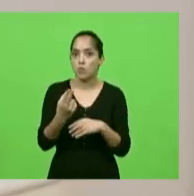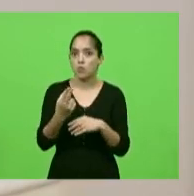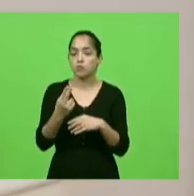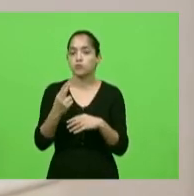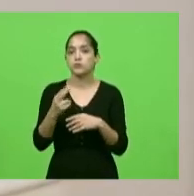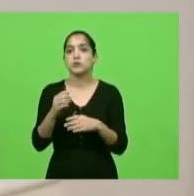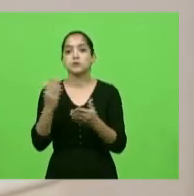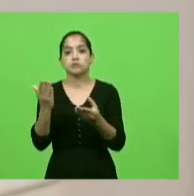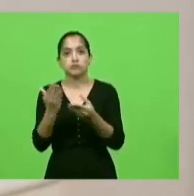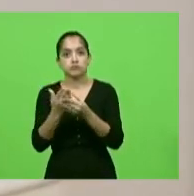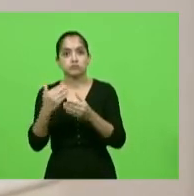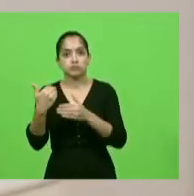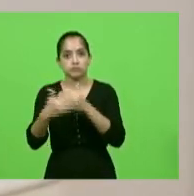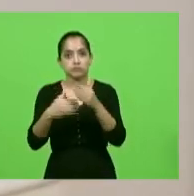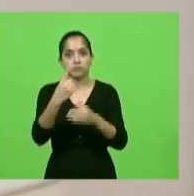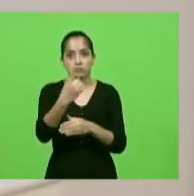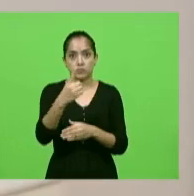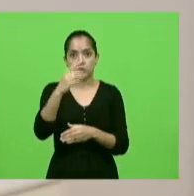inquérito número